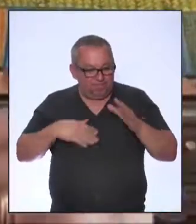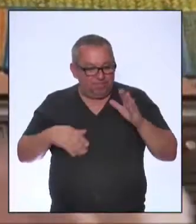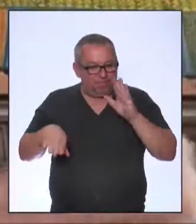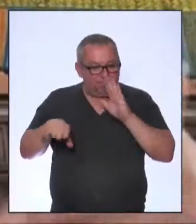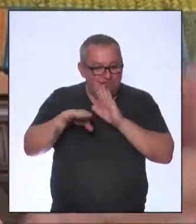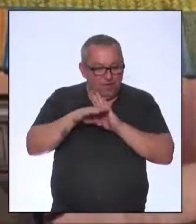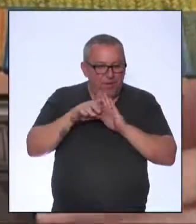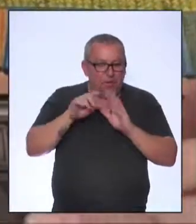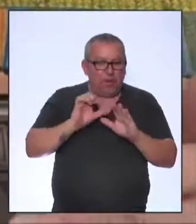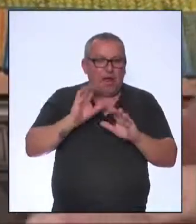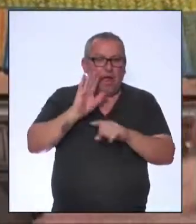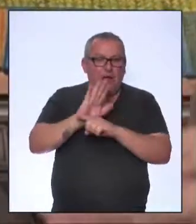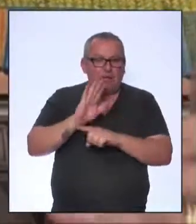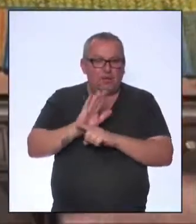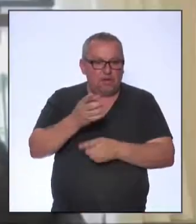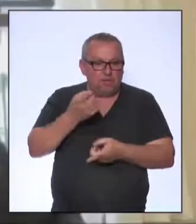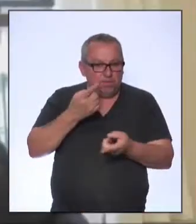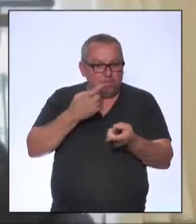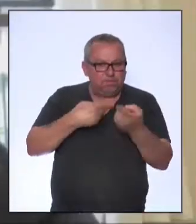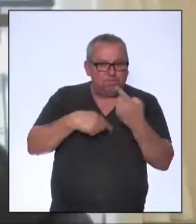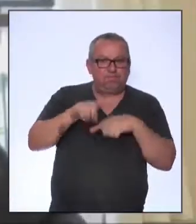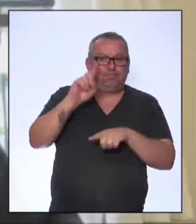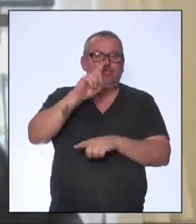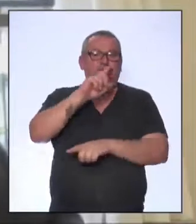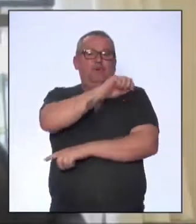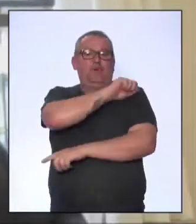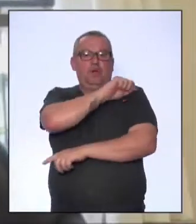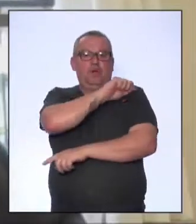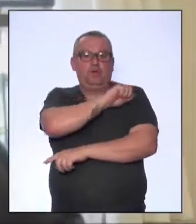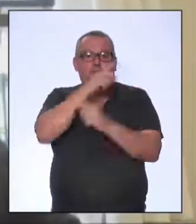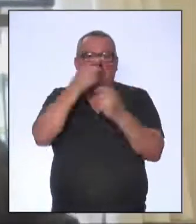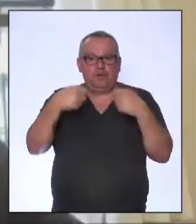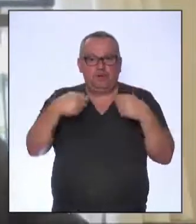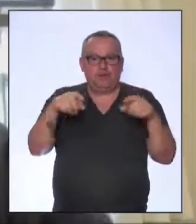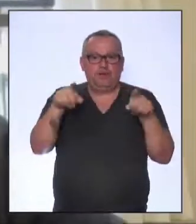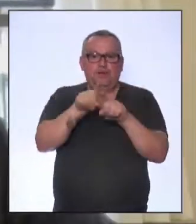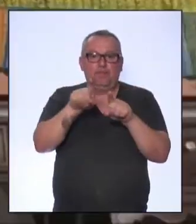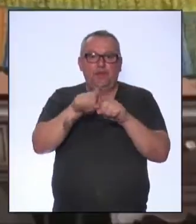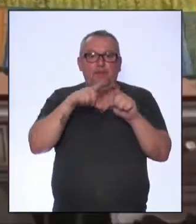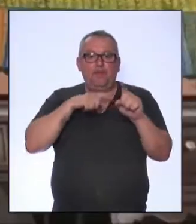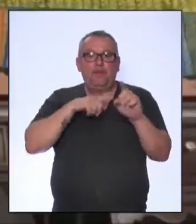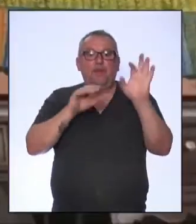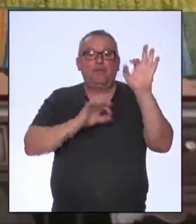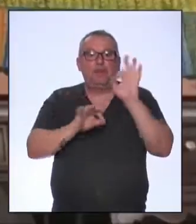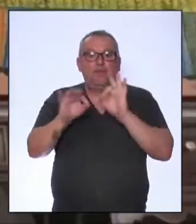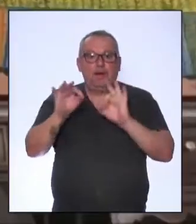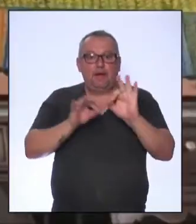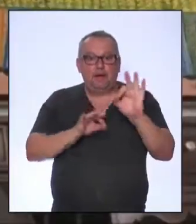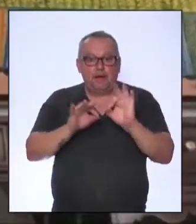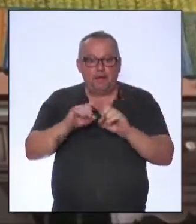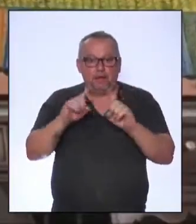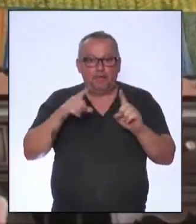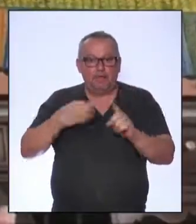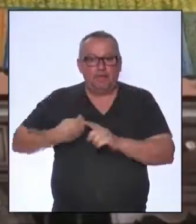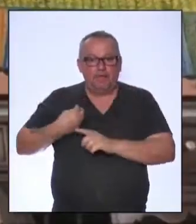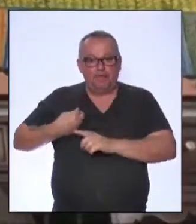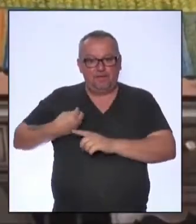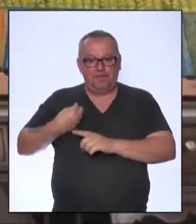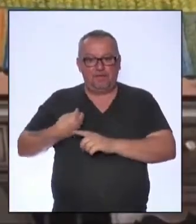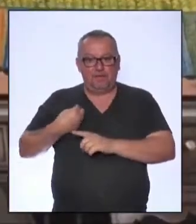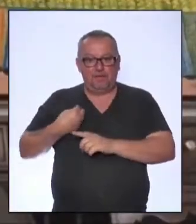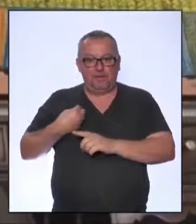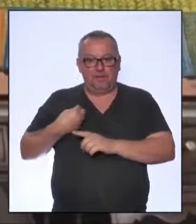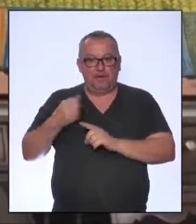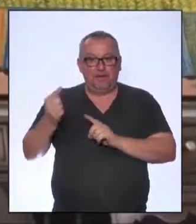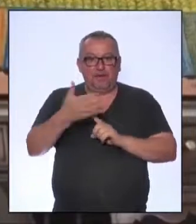a transformação que o aluno precisa. Transformação no sentido de estar preparado para a vida.